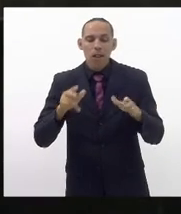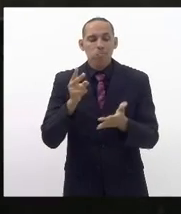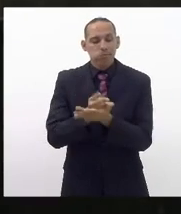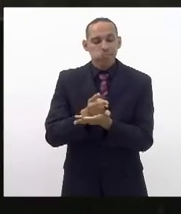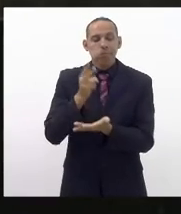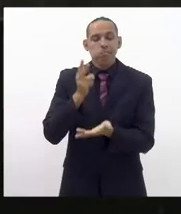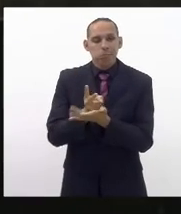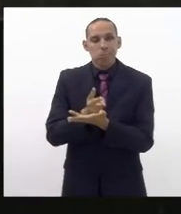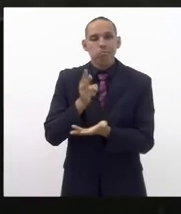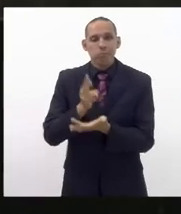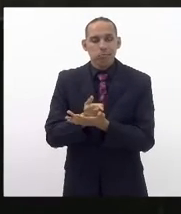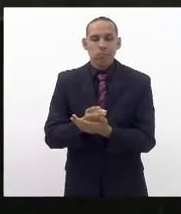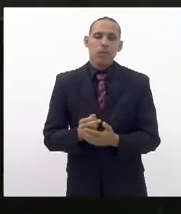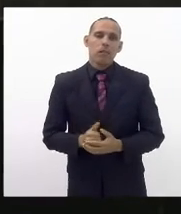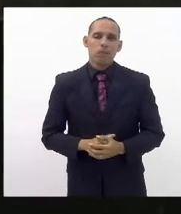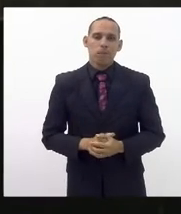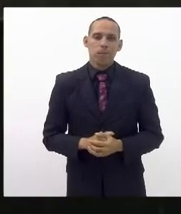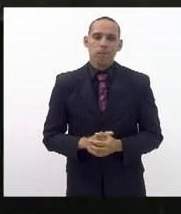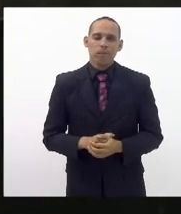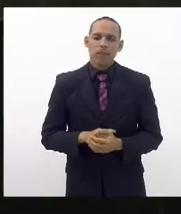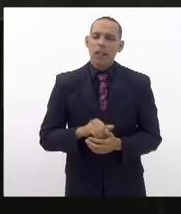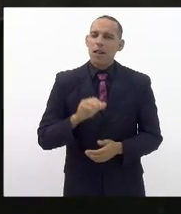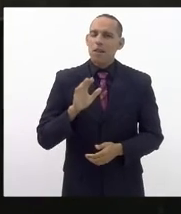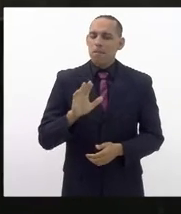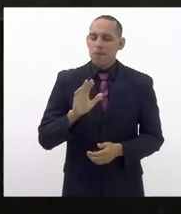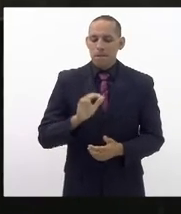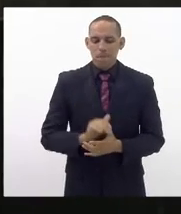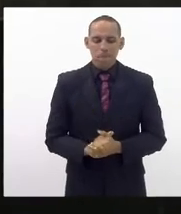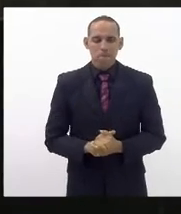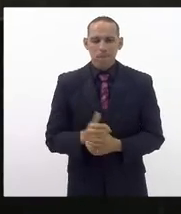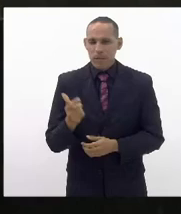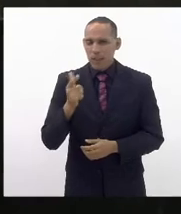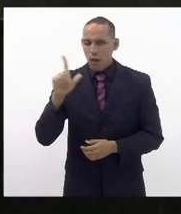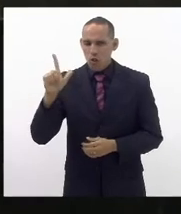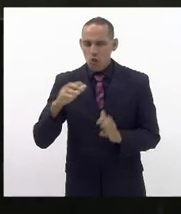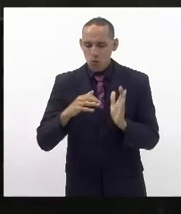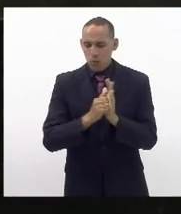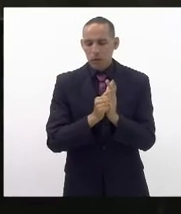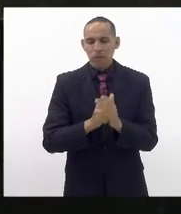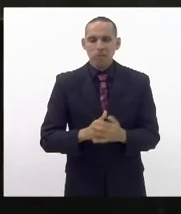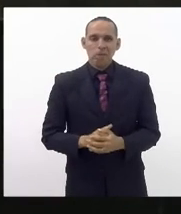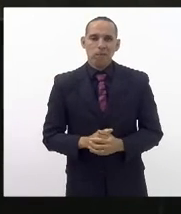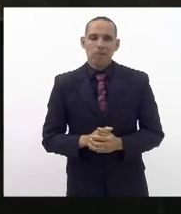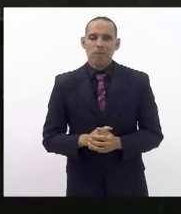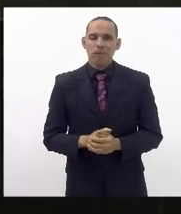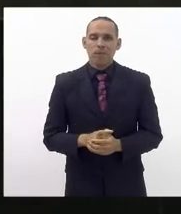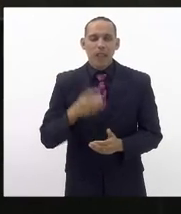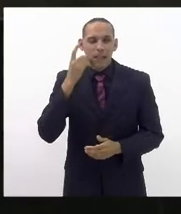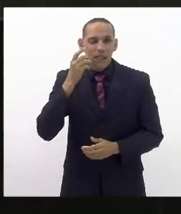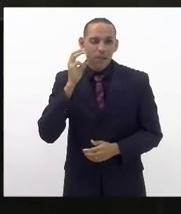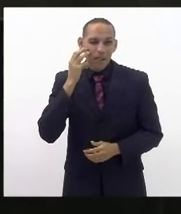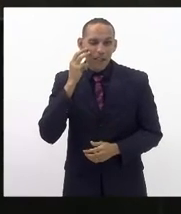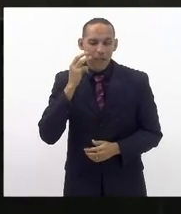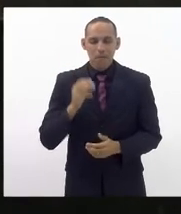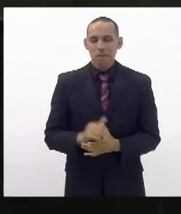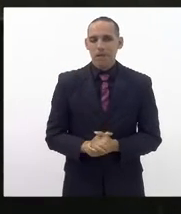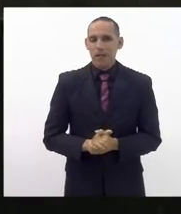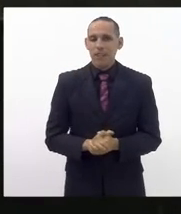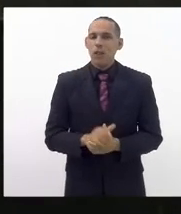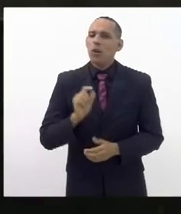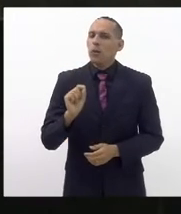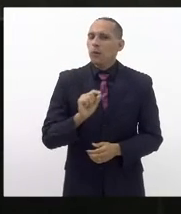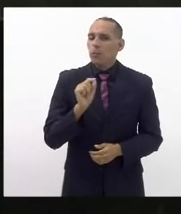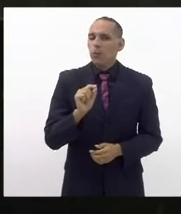continua. Mas eu queria fazer outro registro, deputado Valdec, que